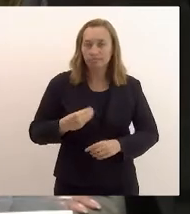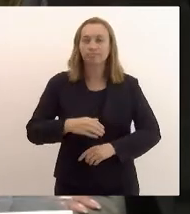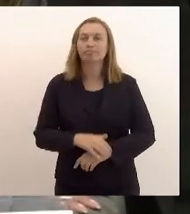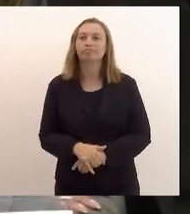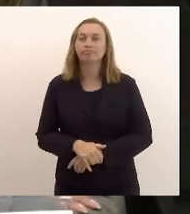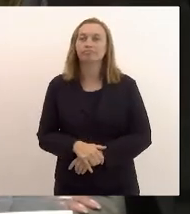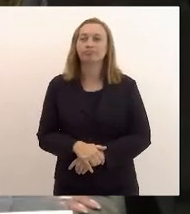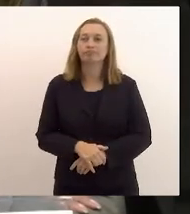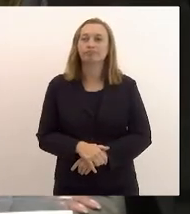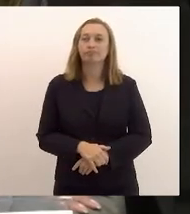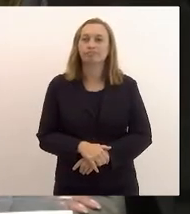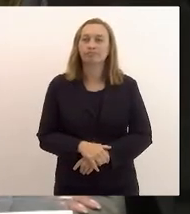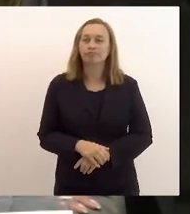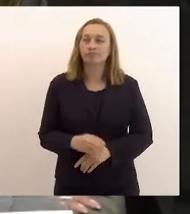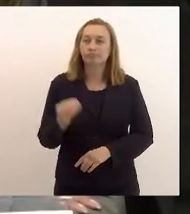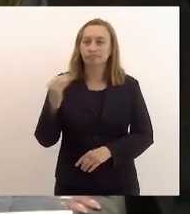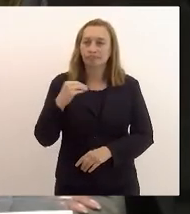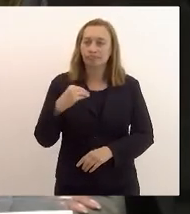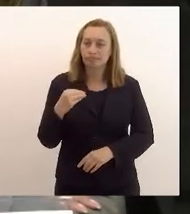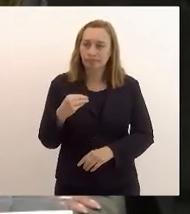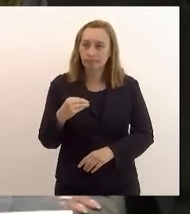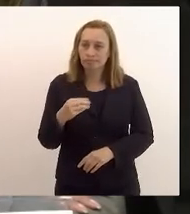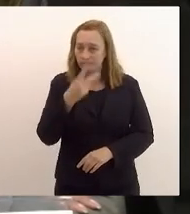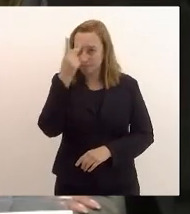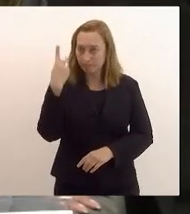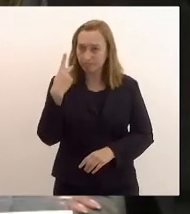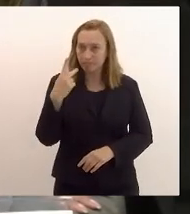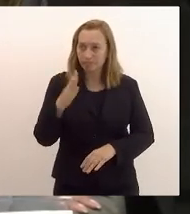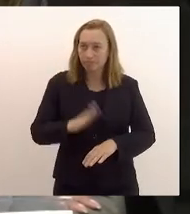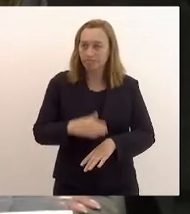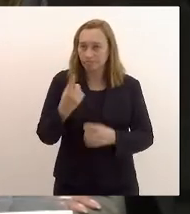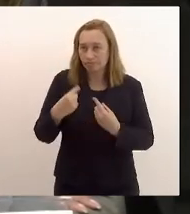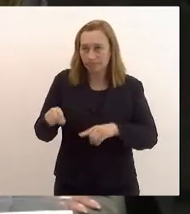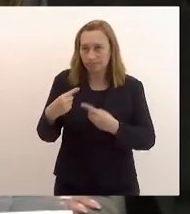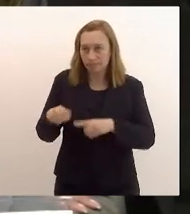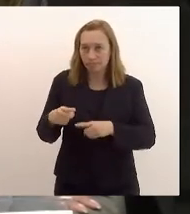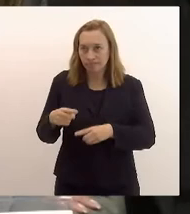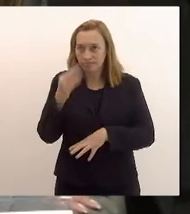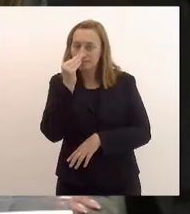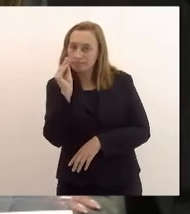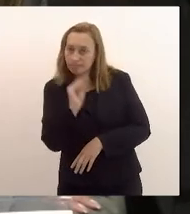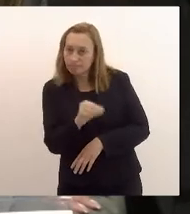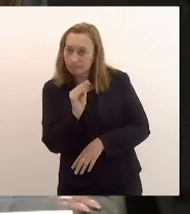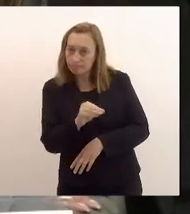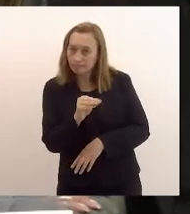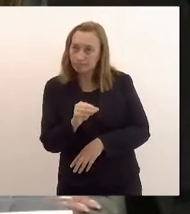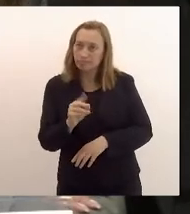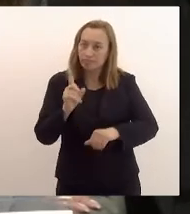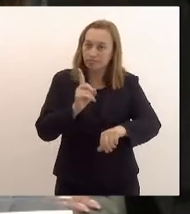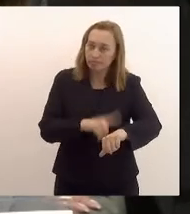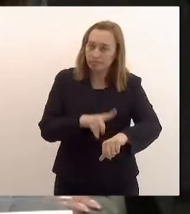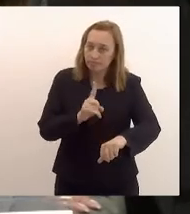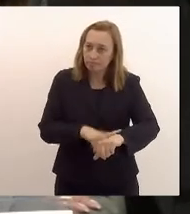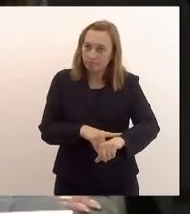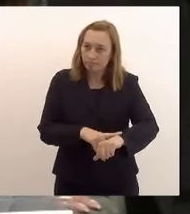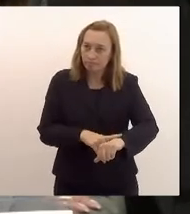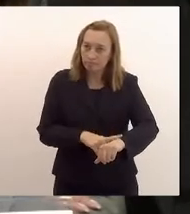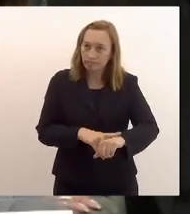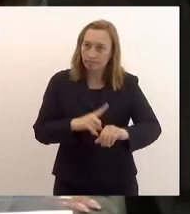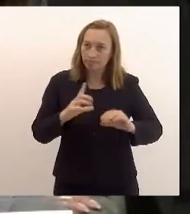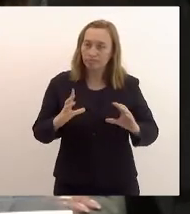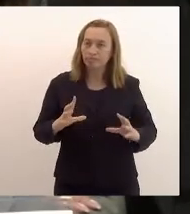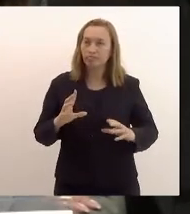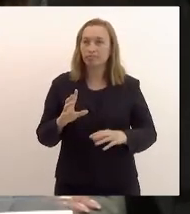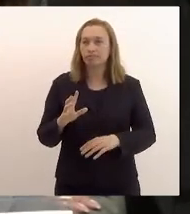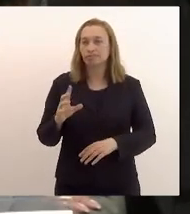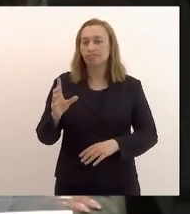os desvalidos sejam ainda mais perseguidos humilhados nesses tempos de obscurantismo